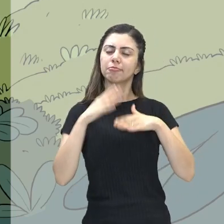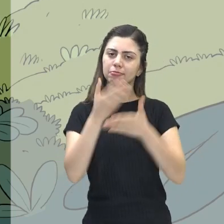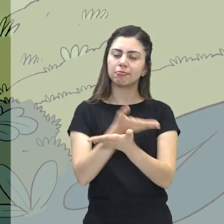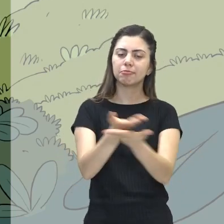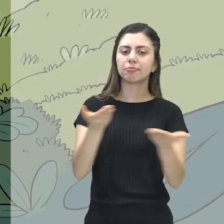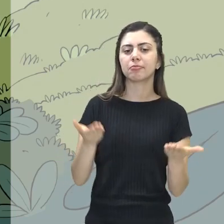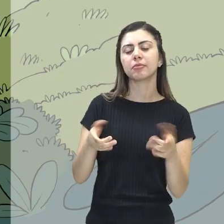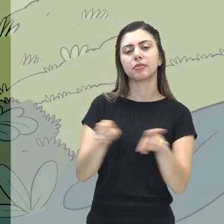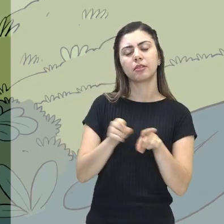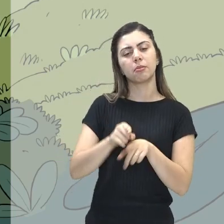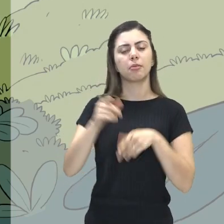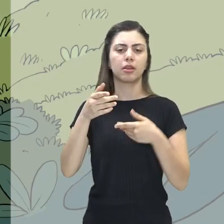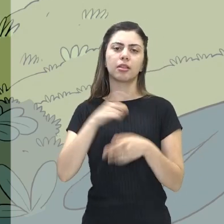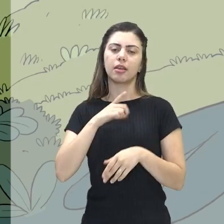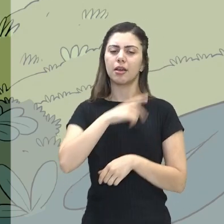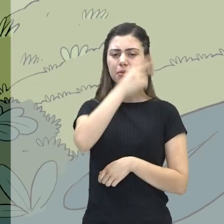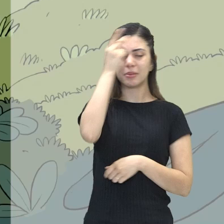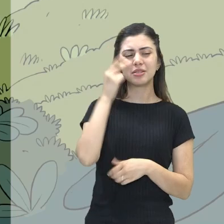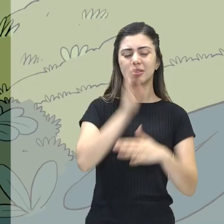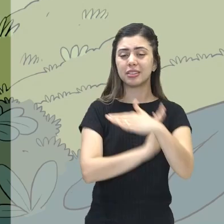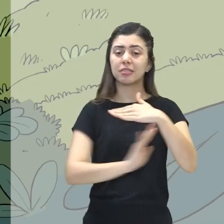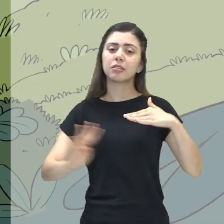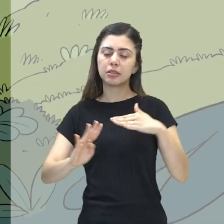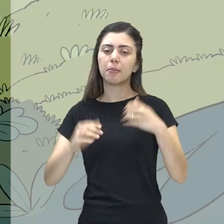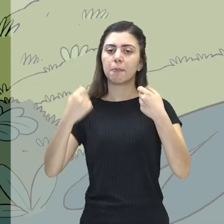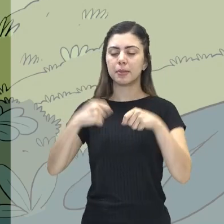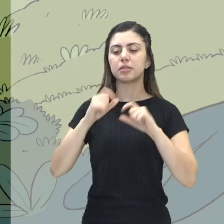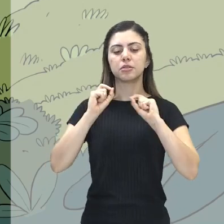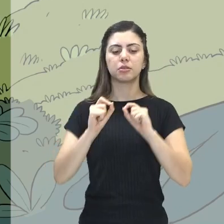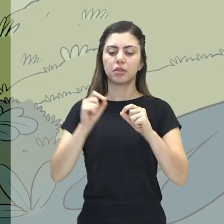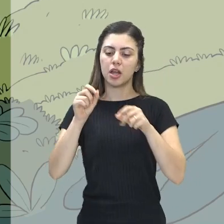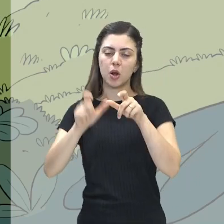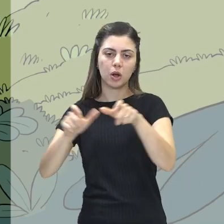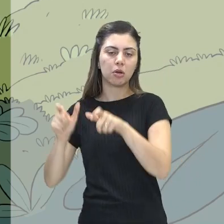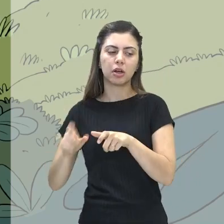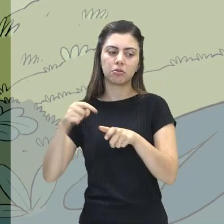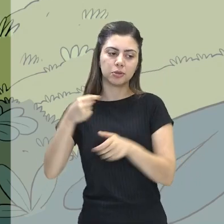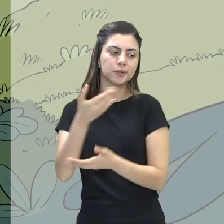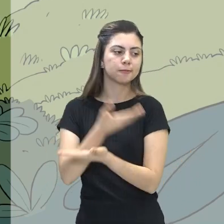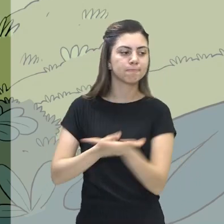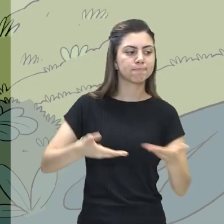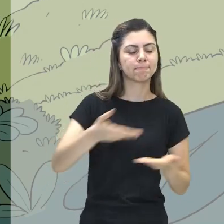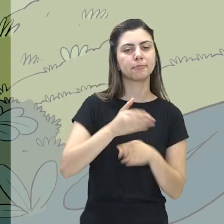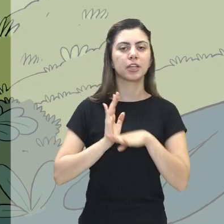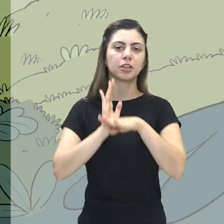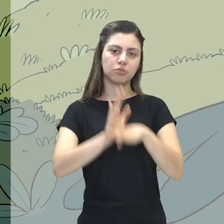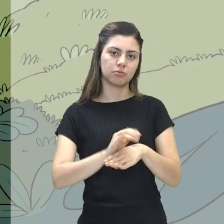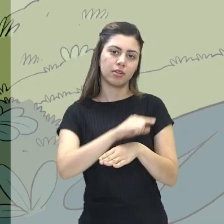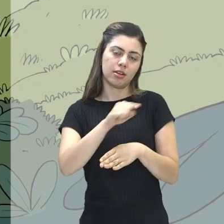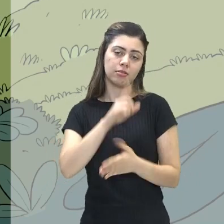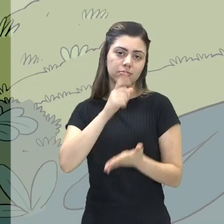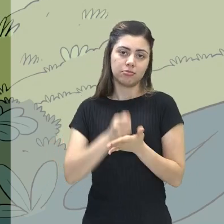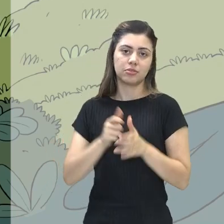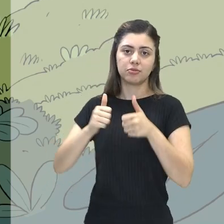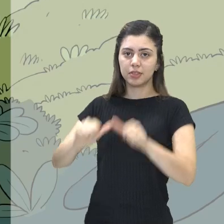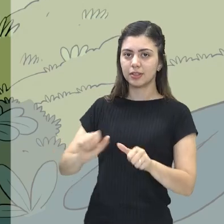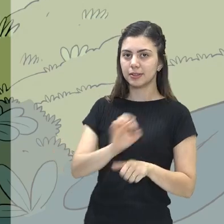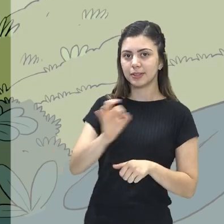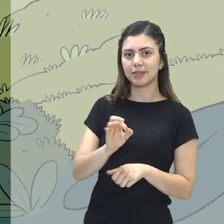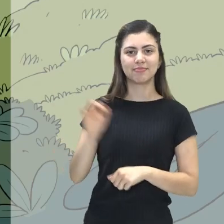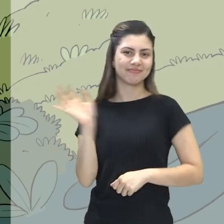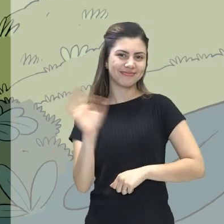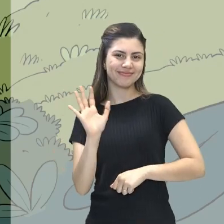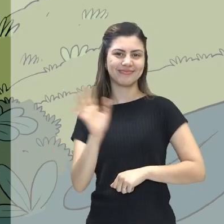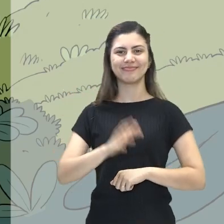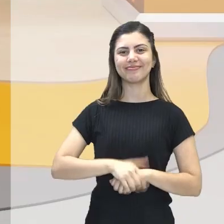que as pessoas que passam por isso sejam sempre bem aceitas em qualquer lugar que elas escolherem ficar, não é mesmo? Tchau,